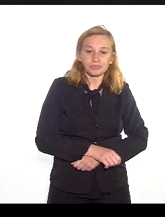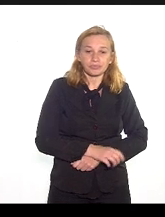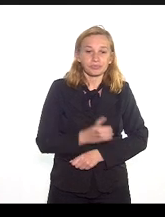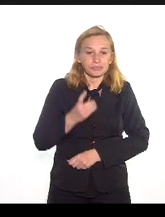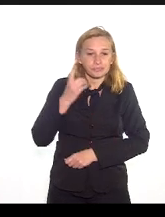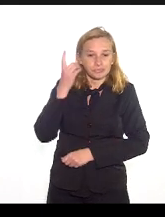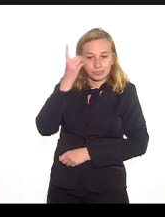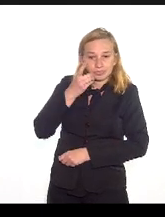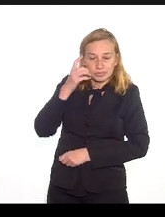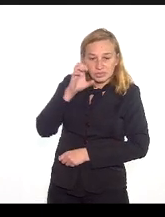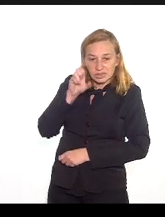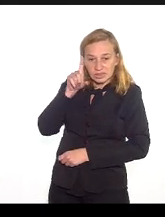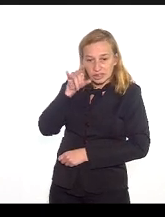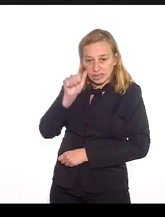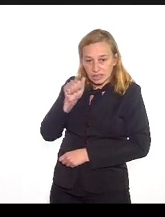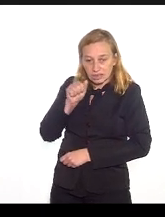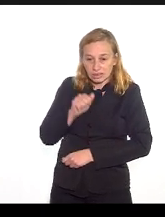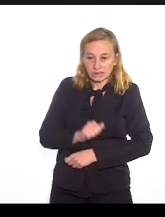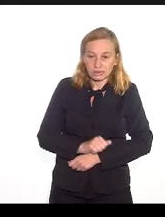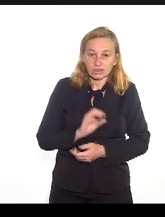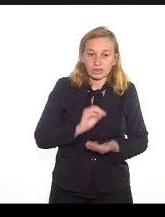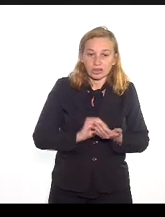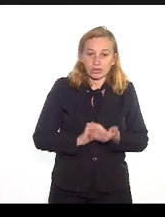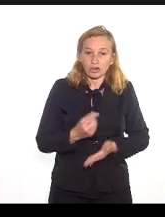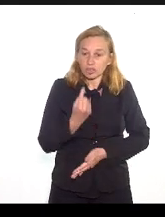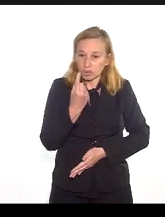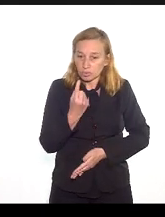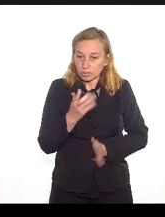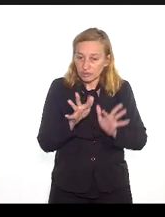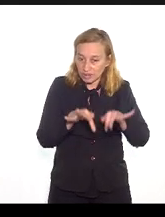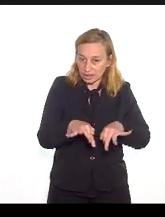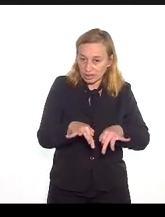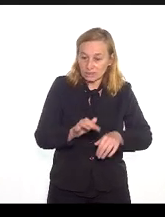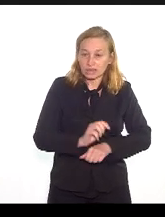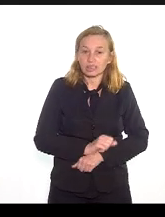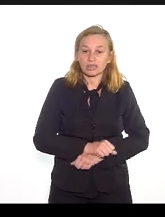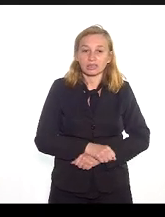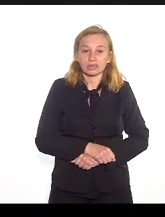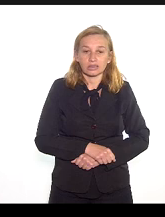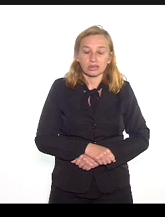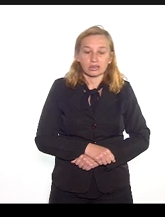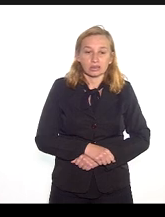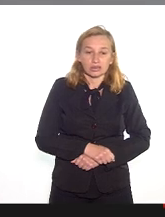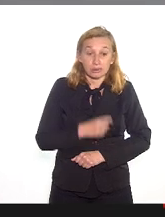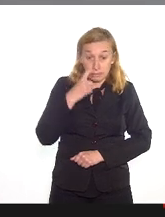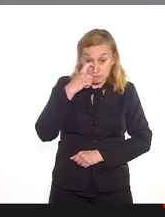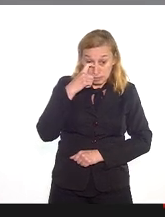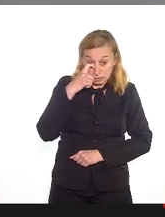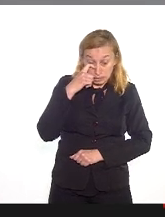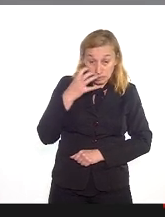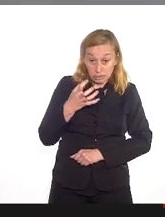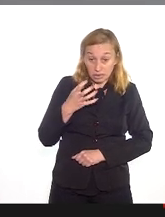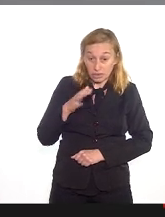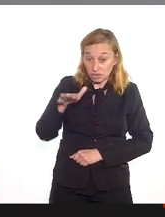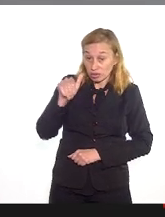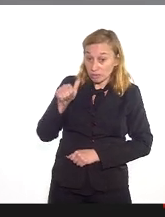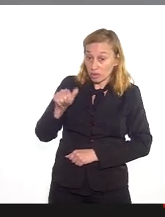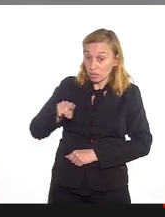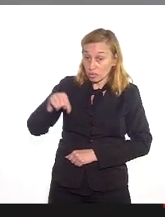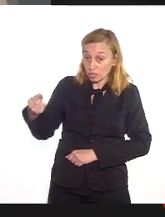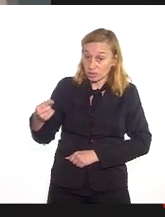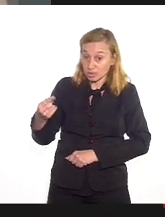Célia? Pois não, falta um para fechar esse bloco de quatro. Eu queria ter o privilégio de chamar o próximo, que é